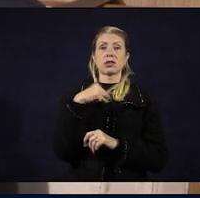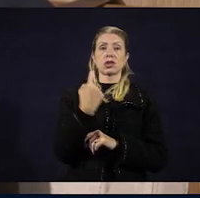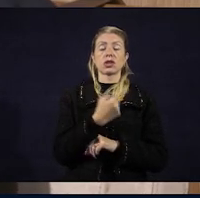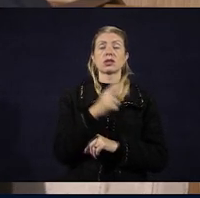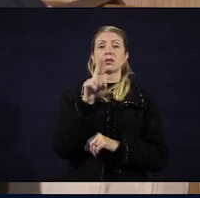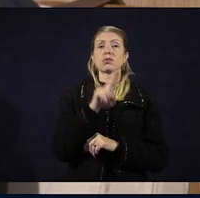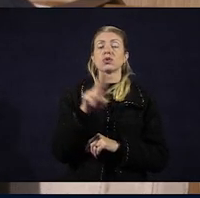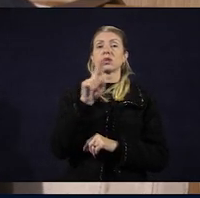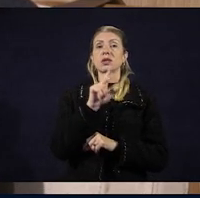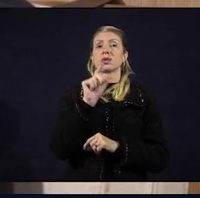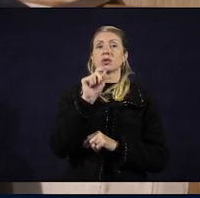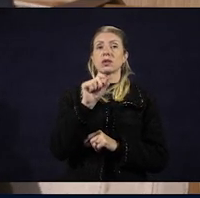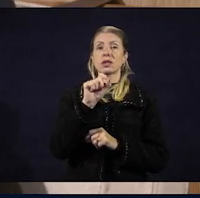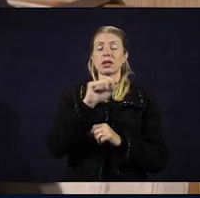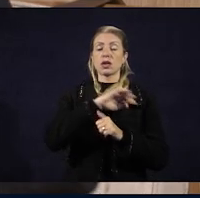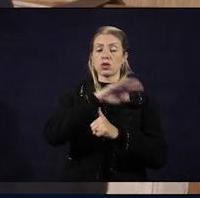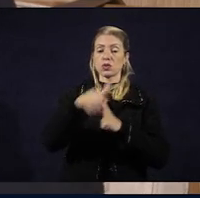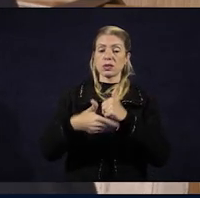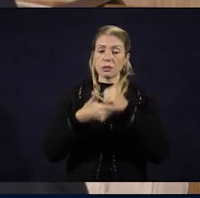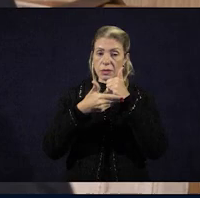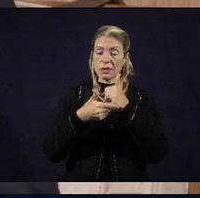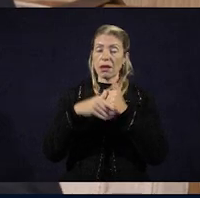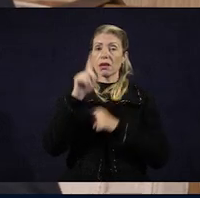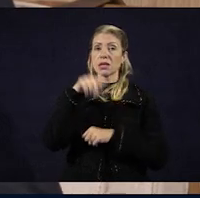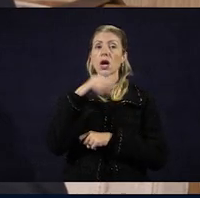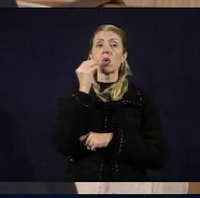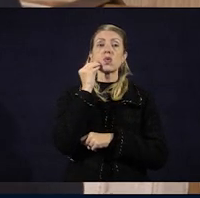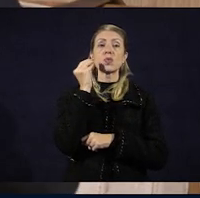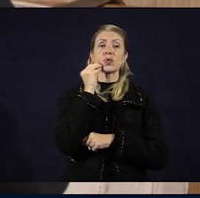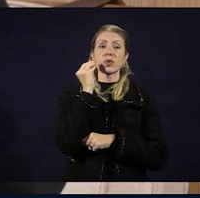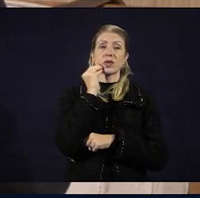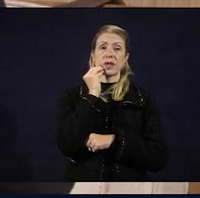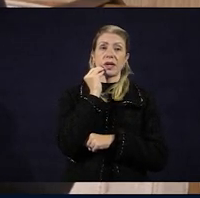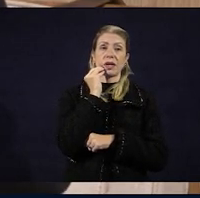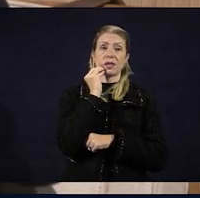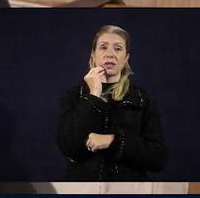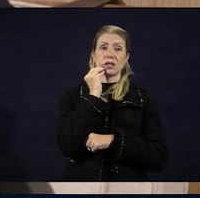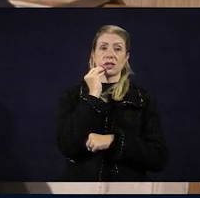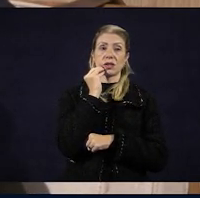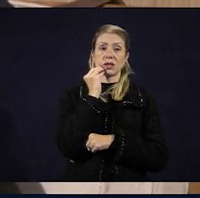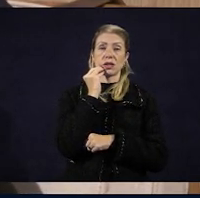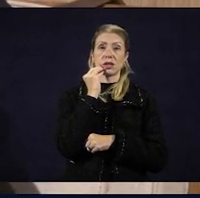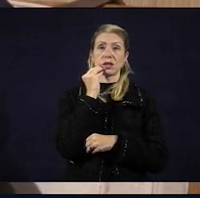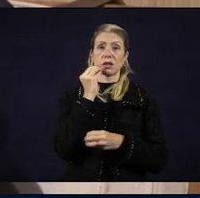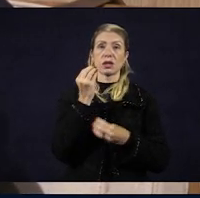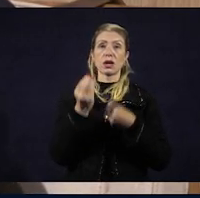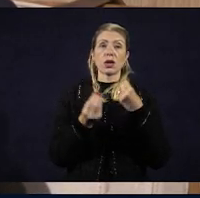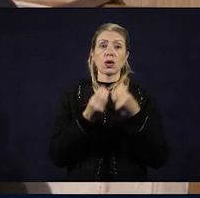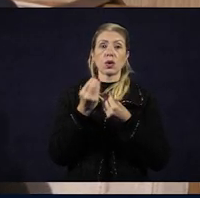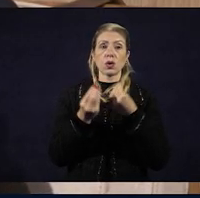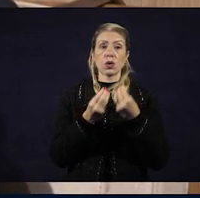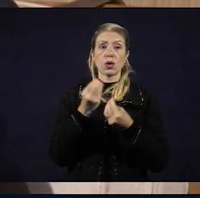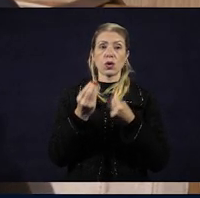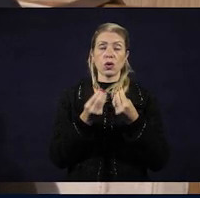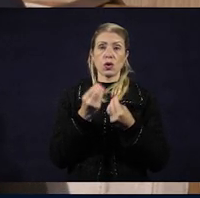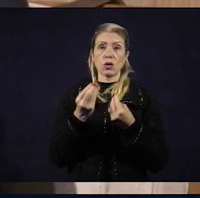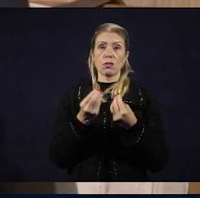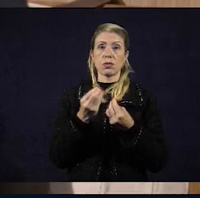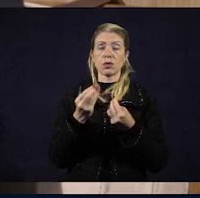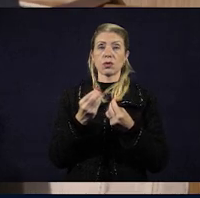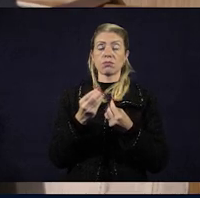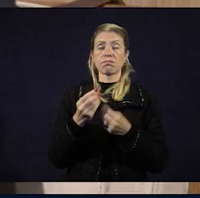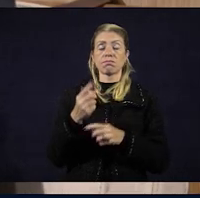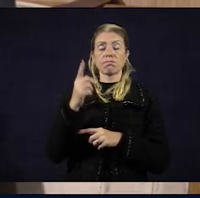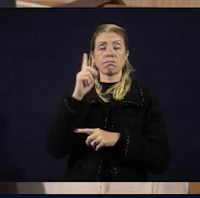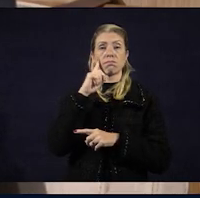sustentabilidade como oportunidade e acho que faz toda uma diferença do mindset que você coloca porque